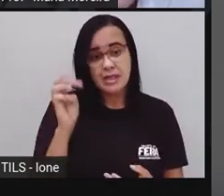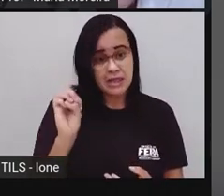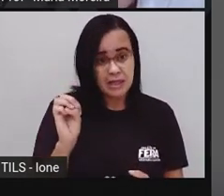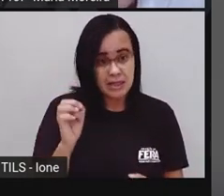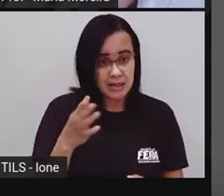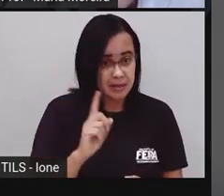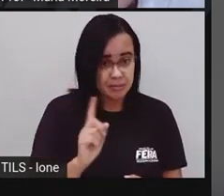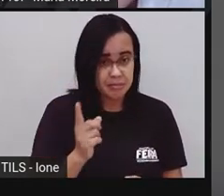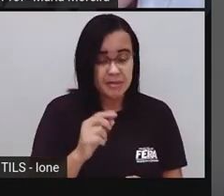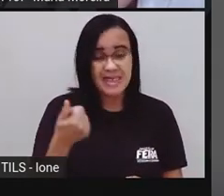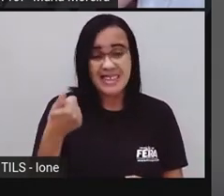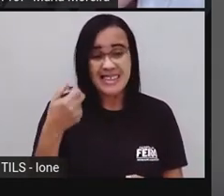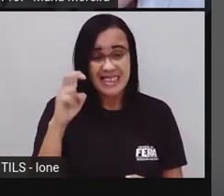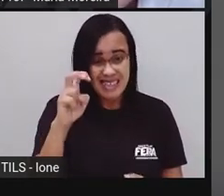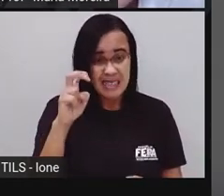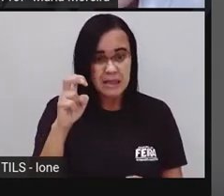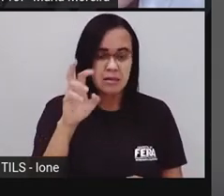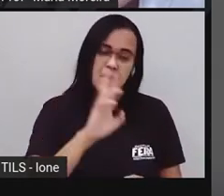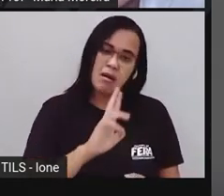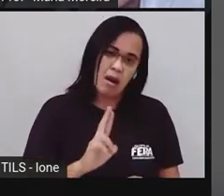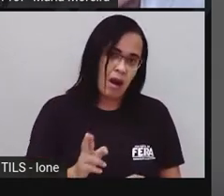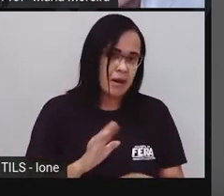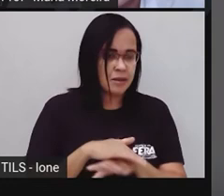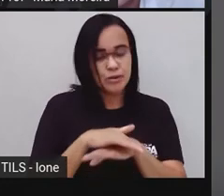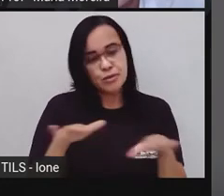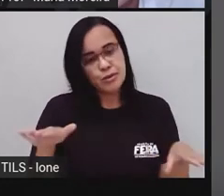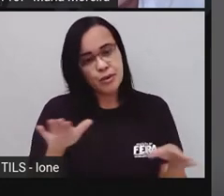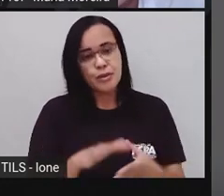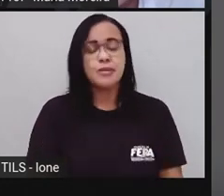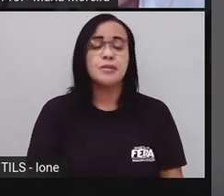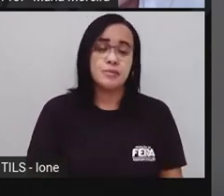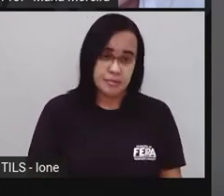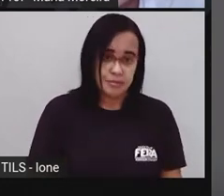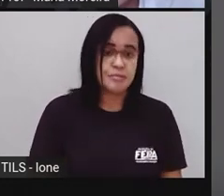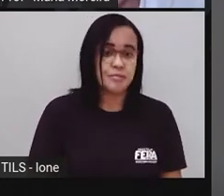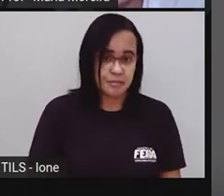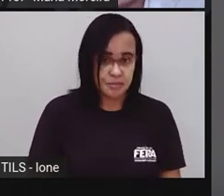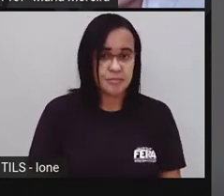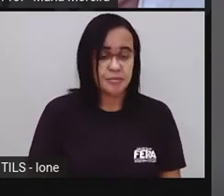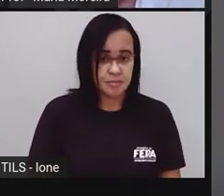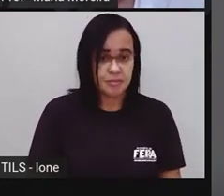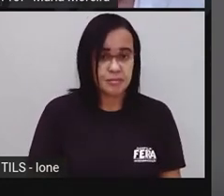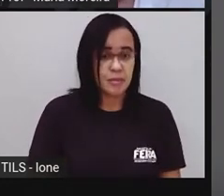ó só pode gastar com figurinha r$ 15 só pode gastar